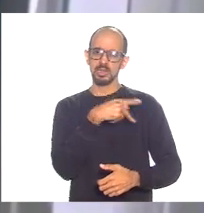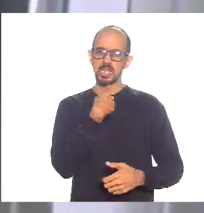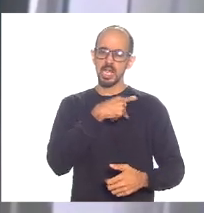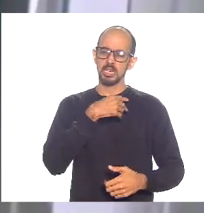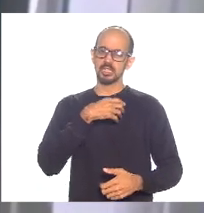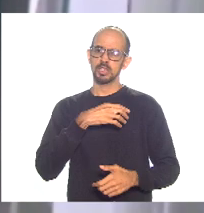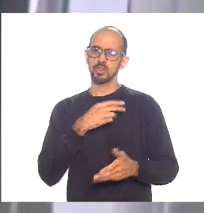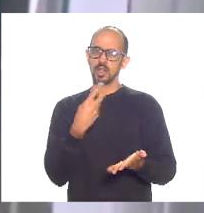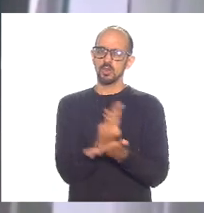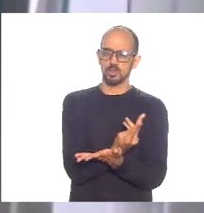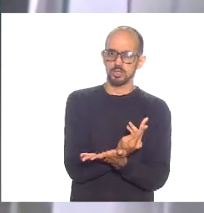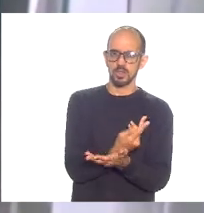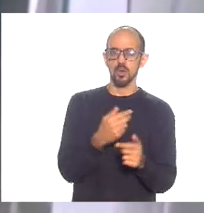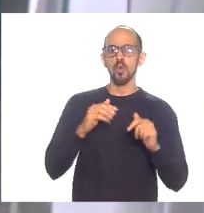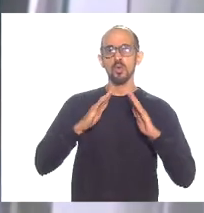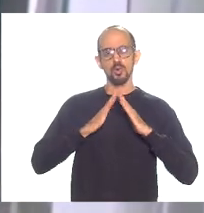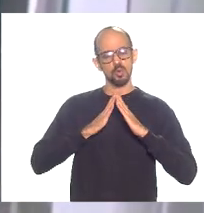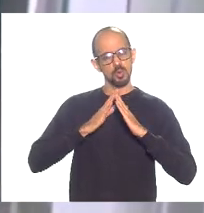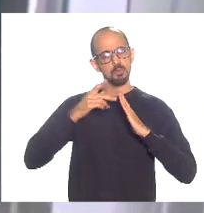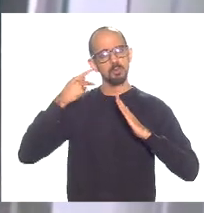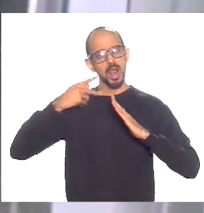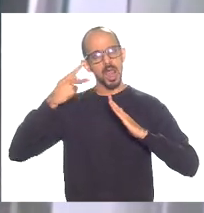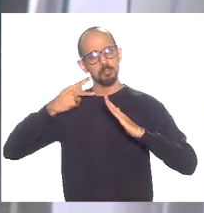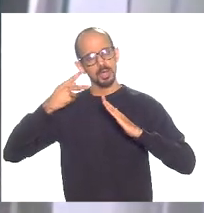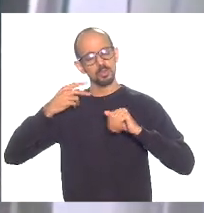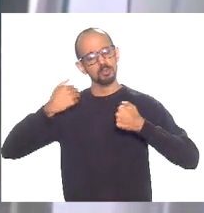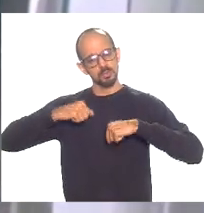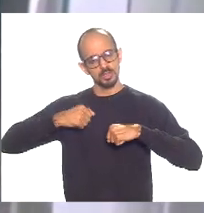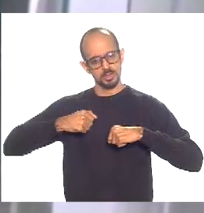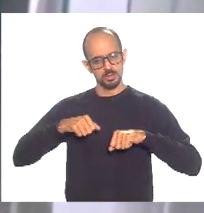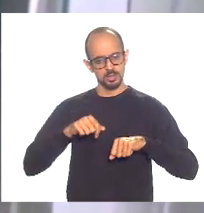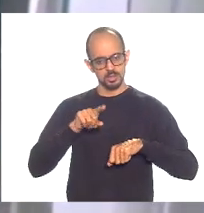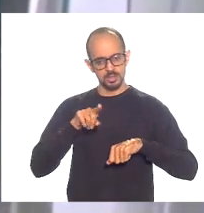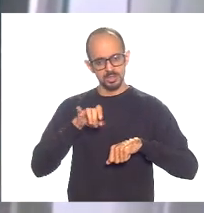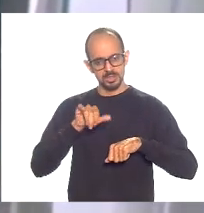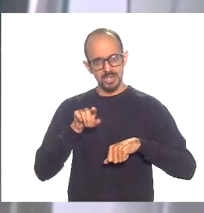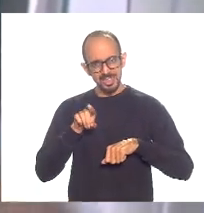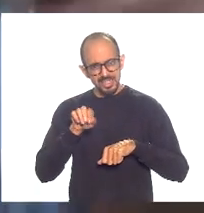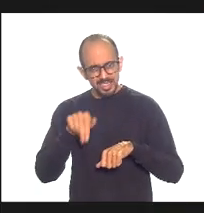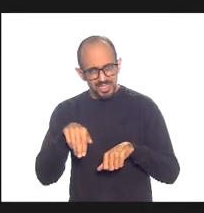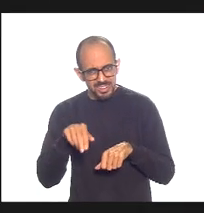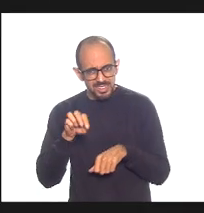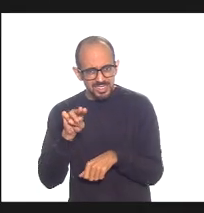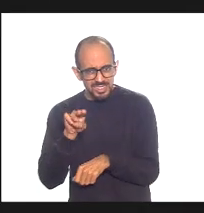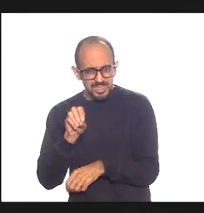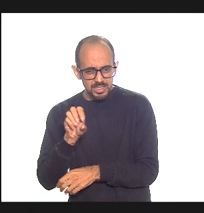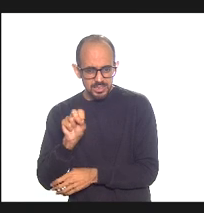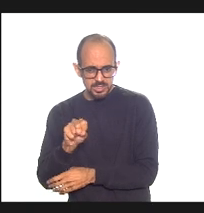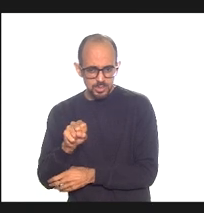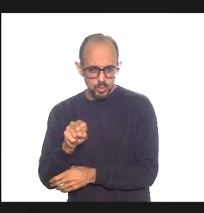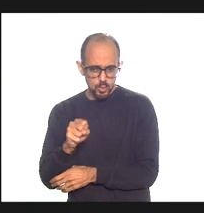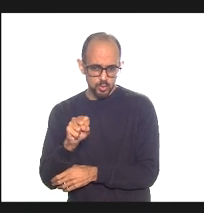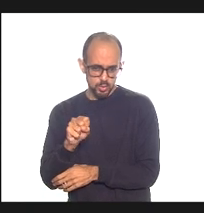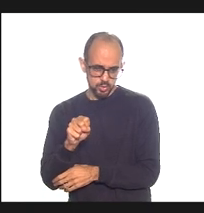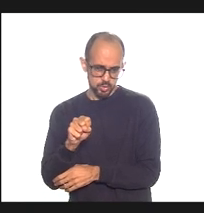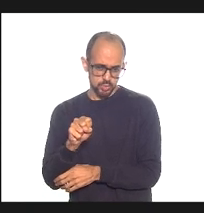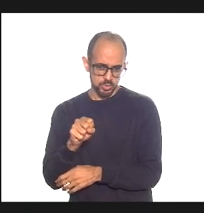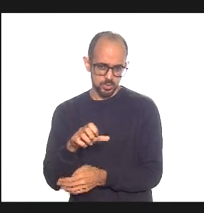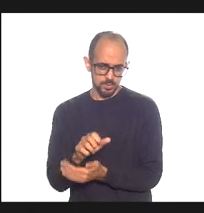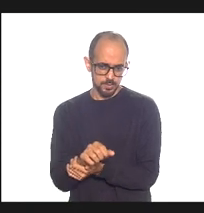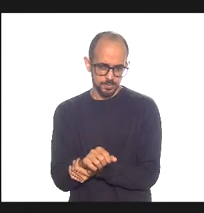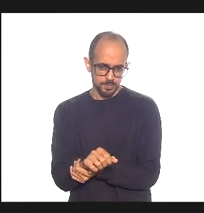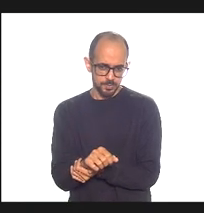sua autonomia. Se houver tempo, deputada Zeidan, se pudesse falar, 30 segundos. Deputada Zeidan, Vossa Excelência